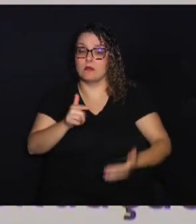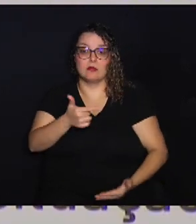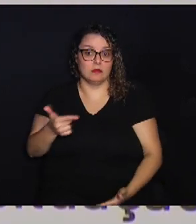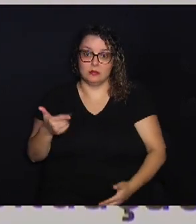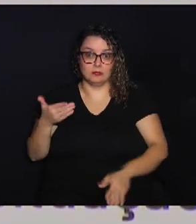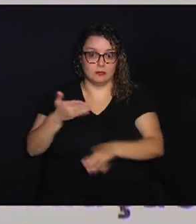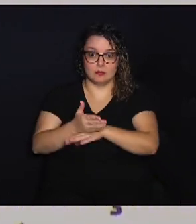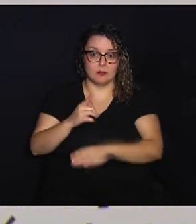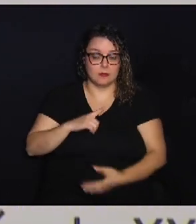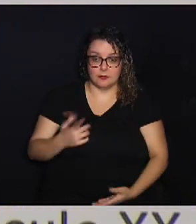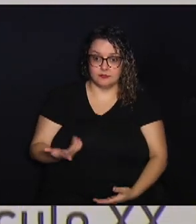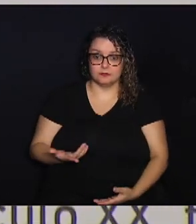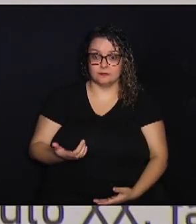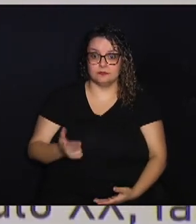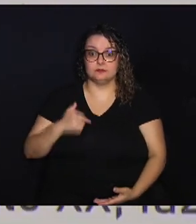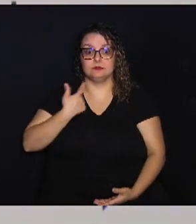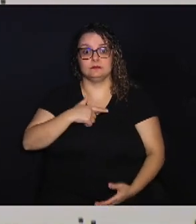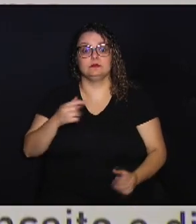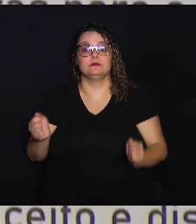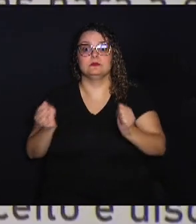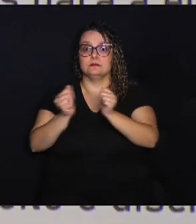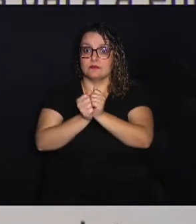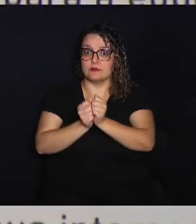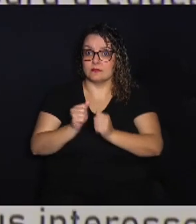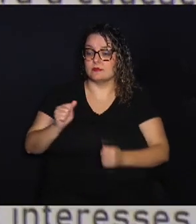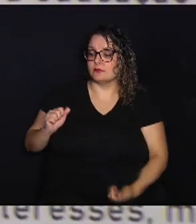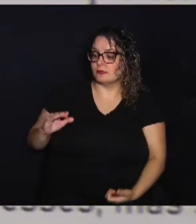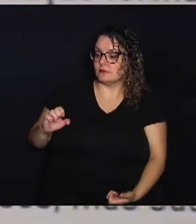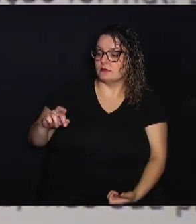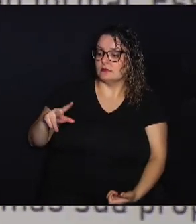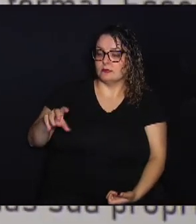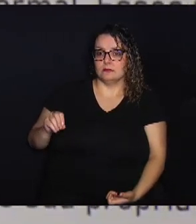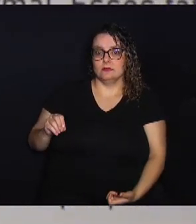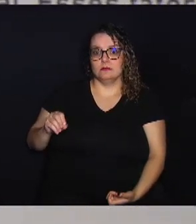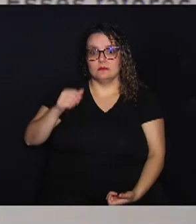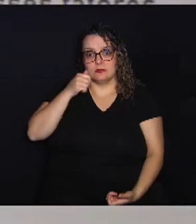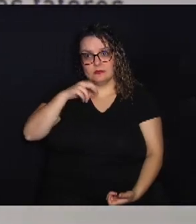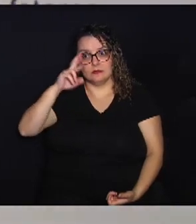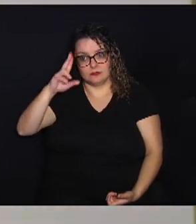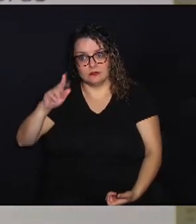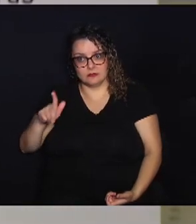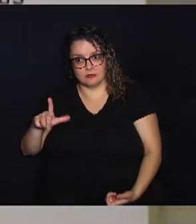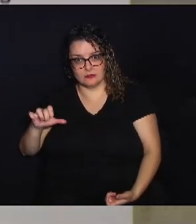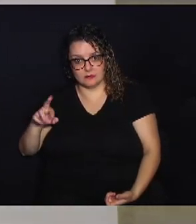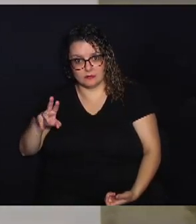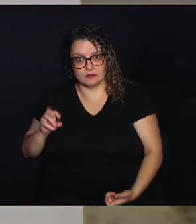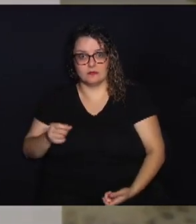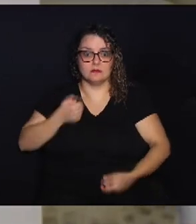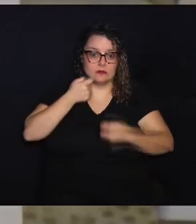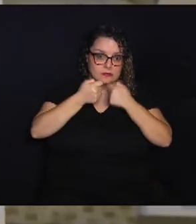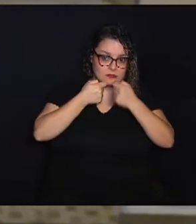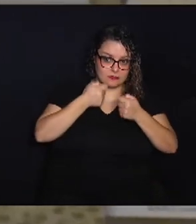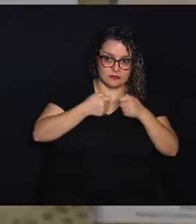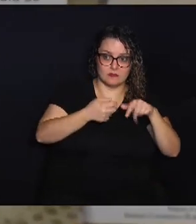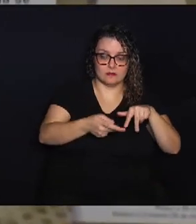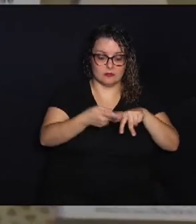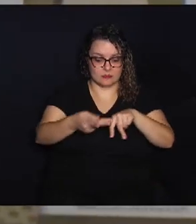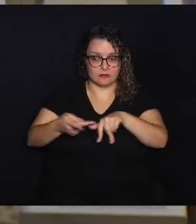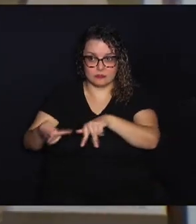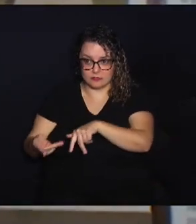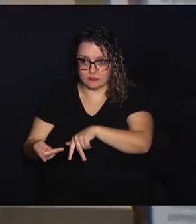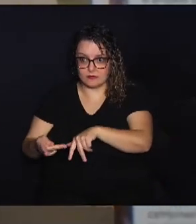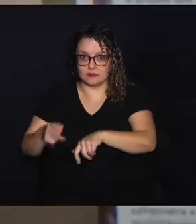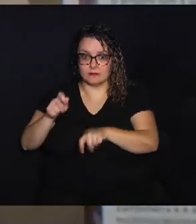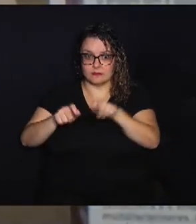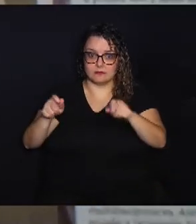acesso. Então a gente uniu o acervo de fotografias da Dona Glória com entrevistas orais, né, com as pessoas que estavam